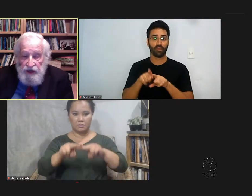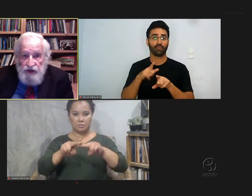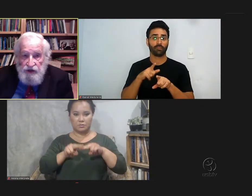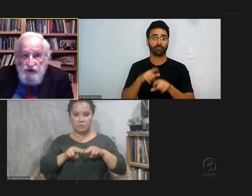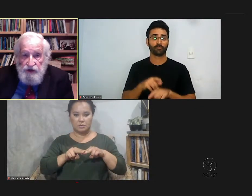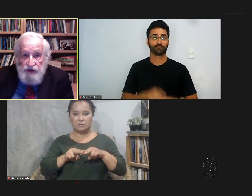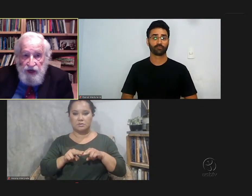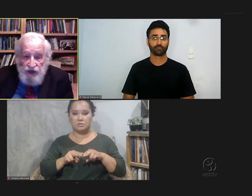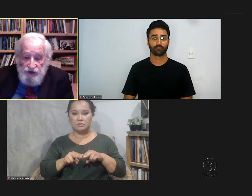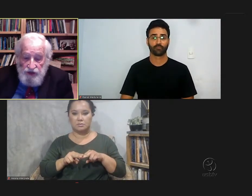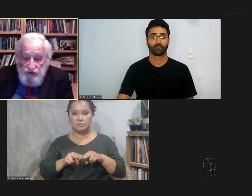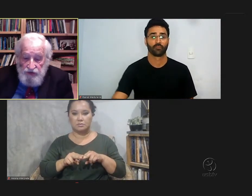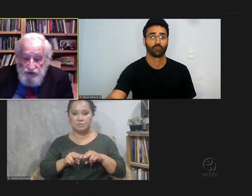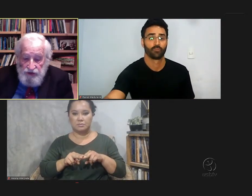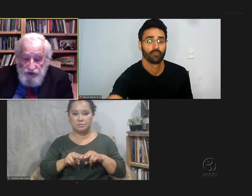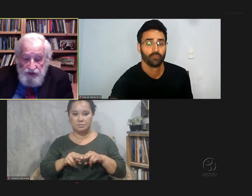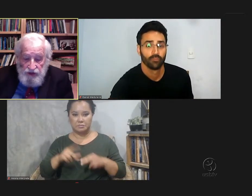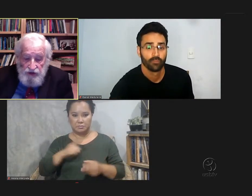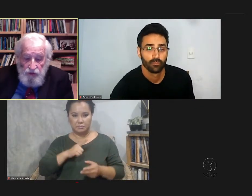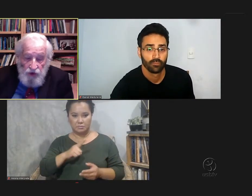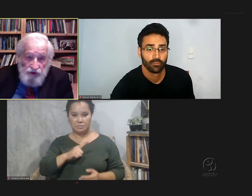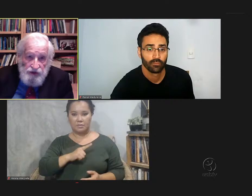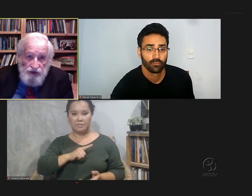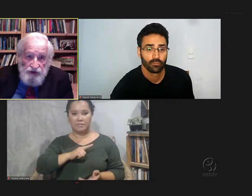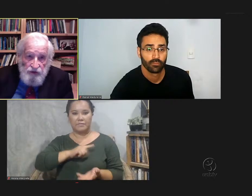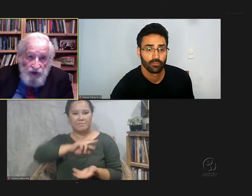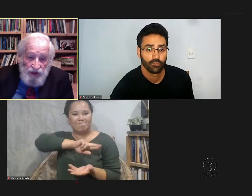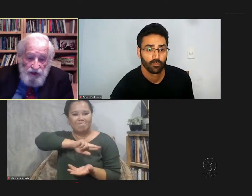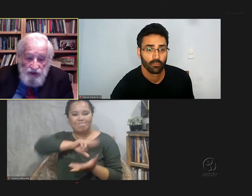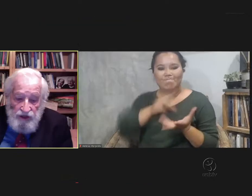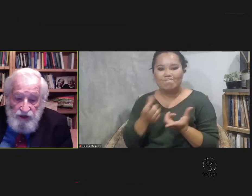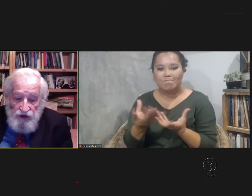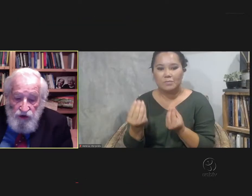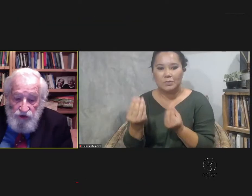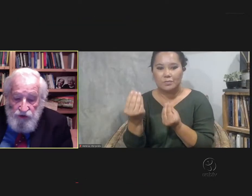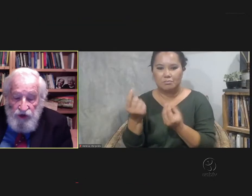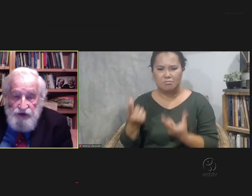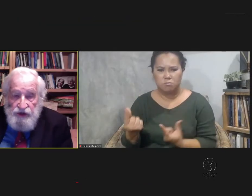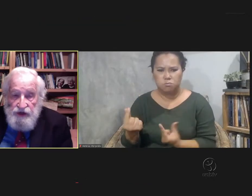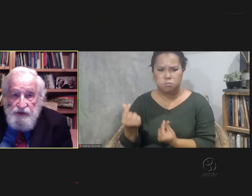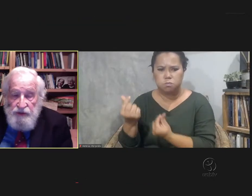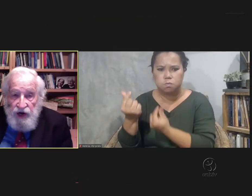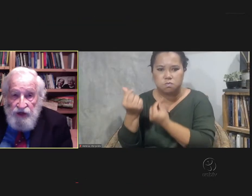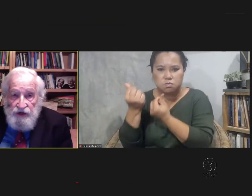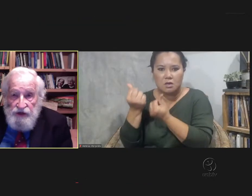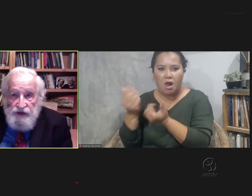roubados do público pelo